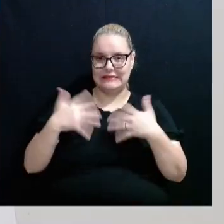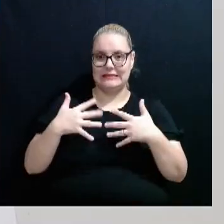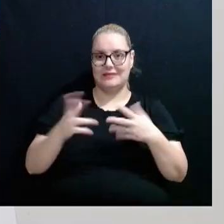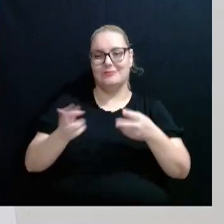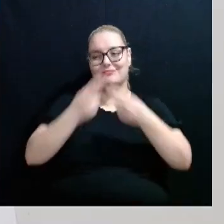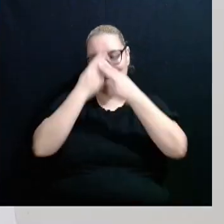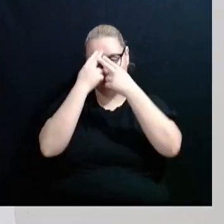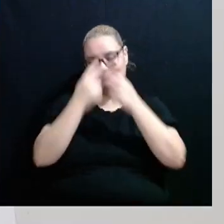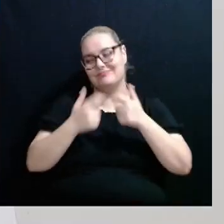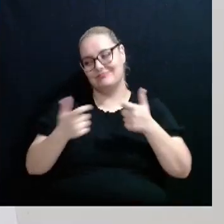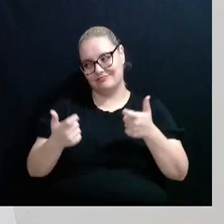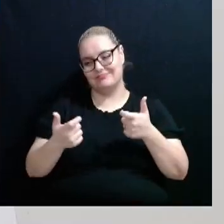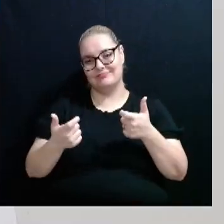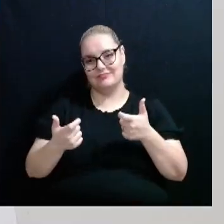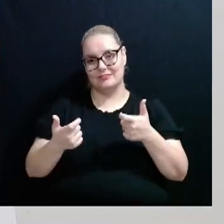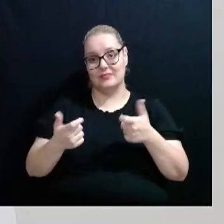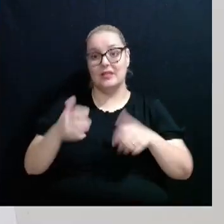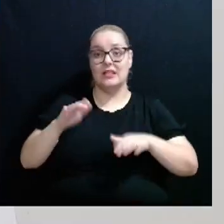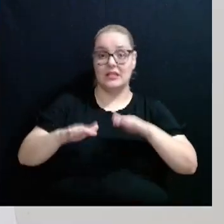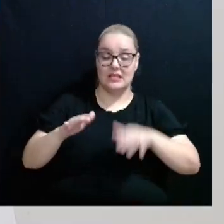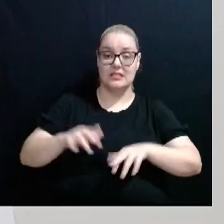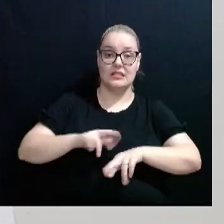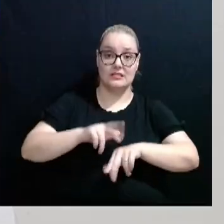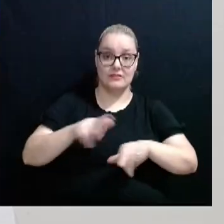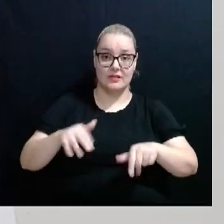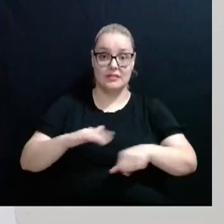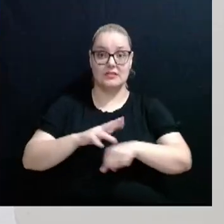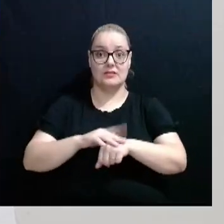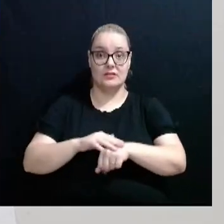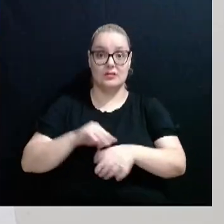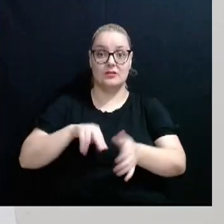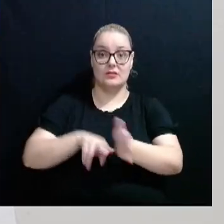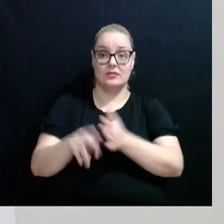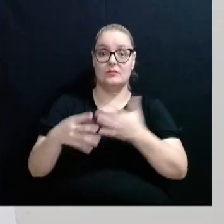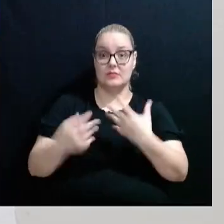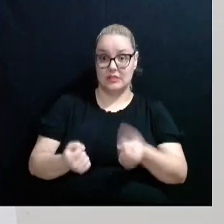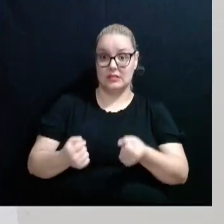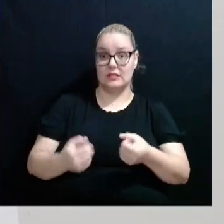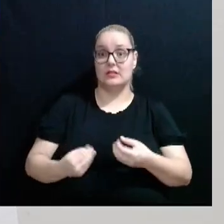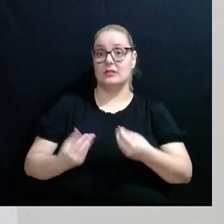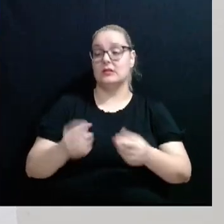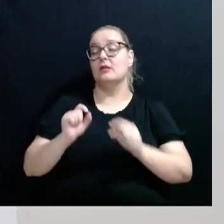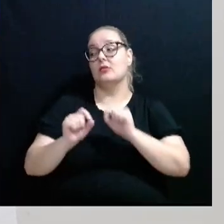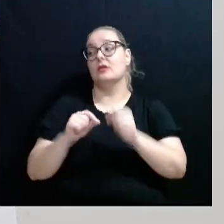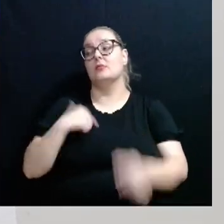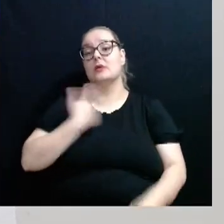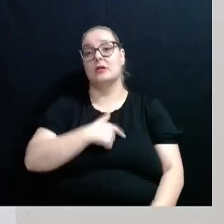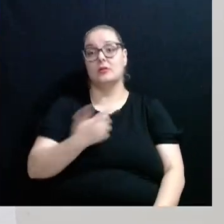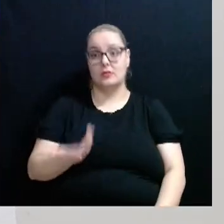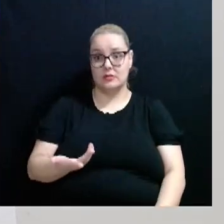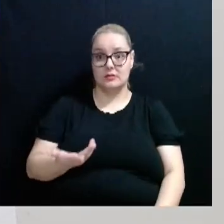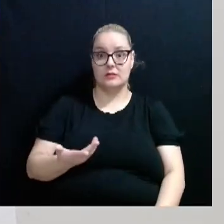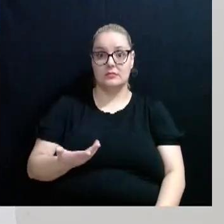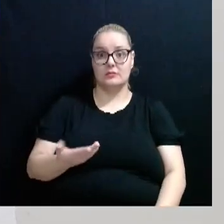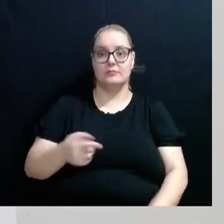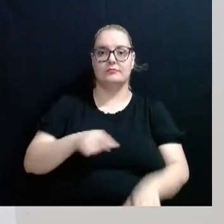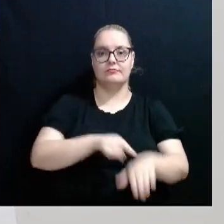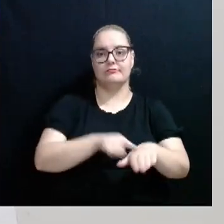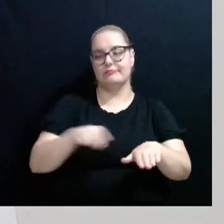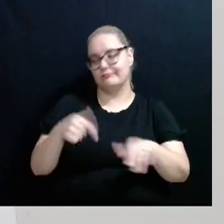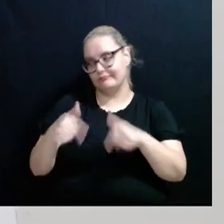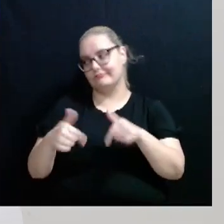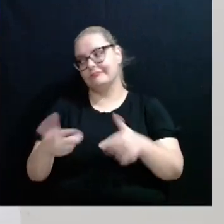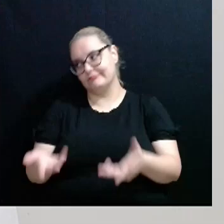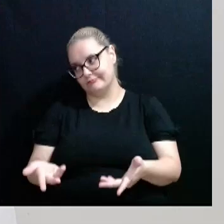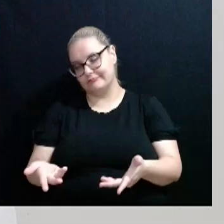E muitas das doenças, quando nós somos diagnosticados, ela traz o quê para a gente também? Afastamento do trabalho. Quando eu me